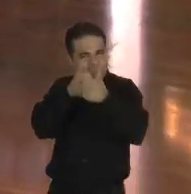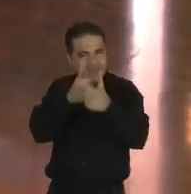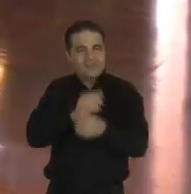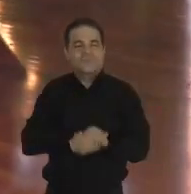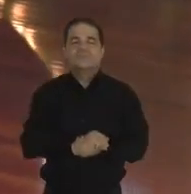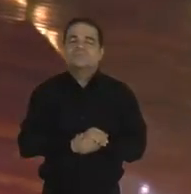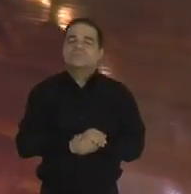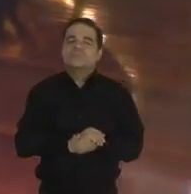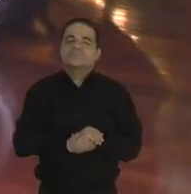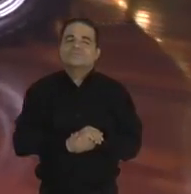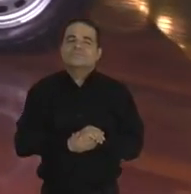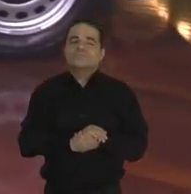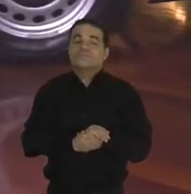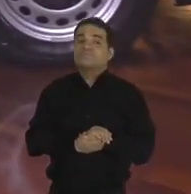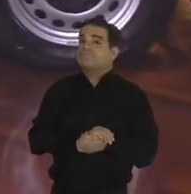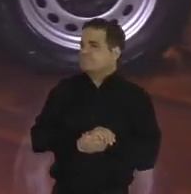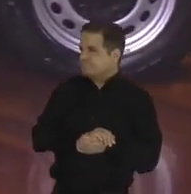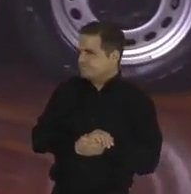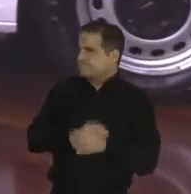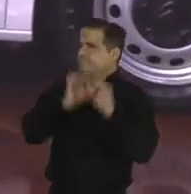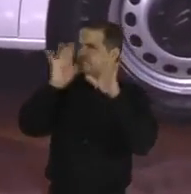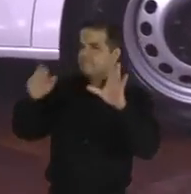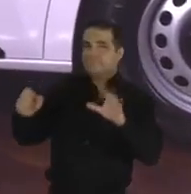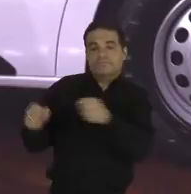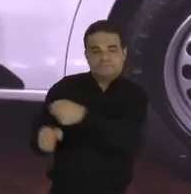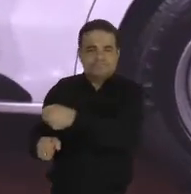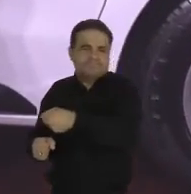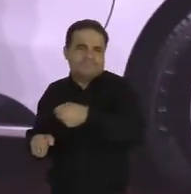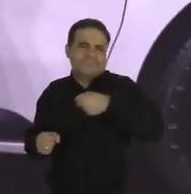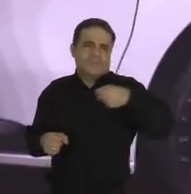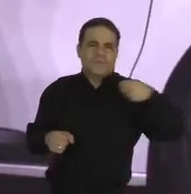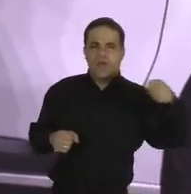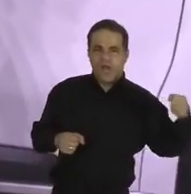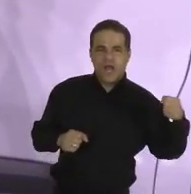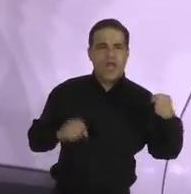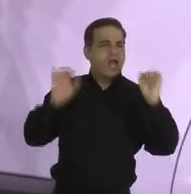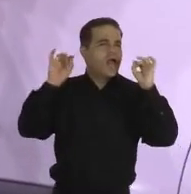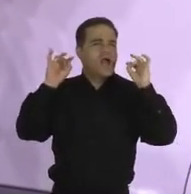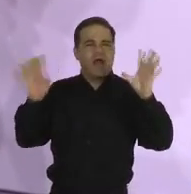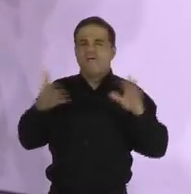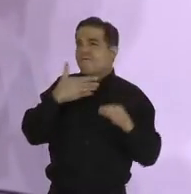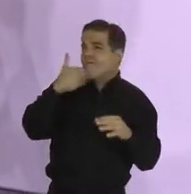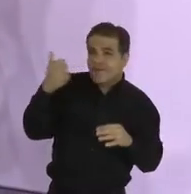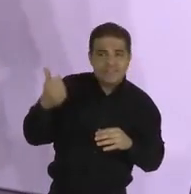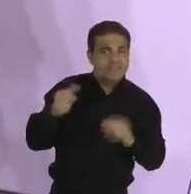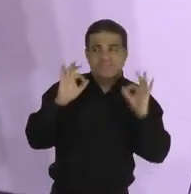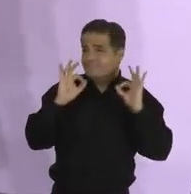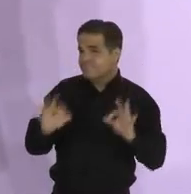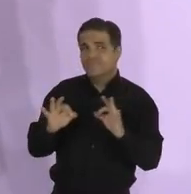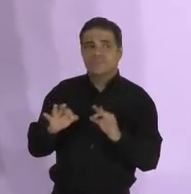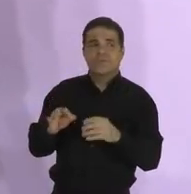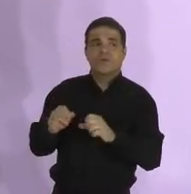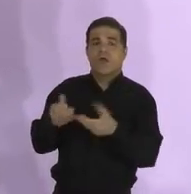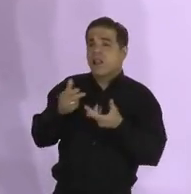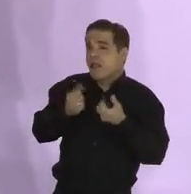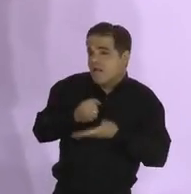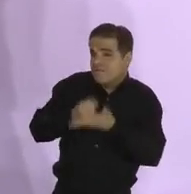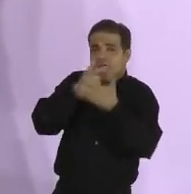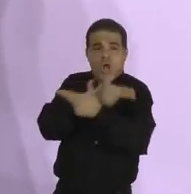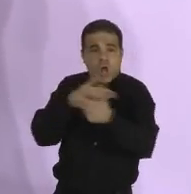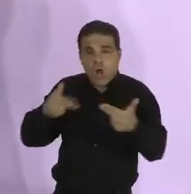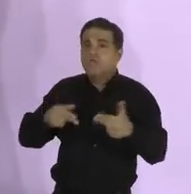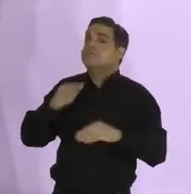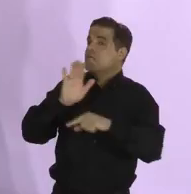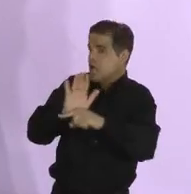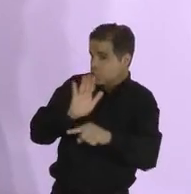Azul Olha que incrível essa porta lateral deslizante ela facilita demais o carregamento e